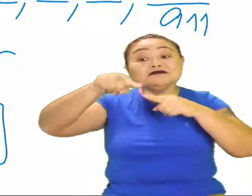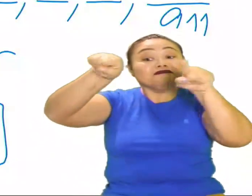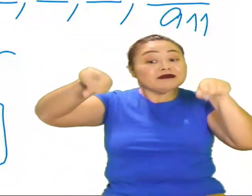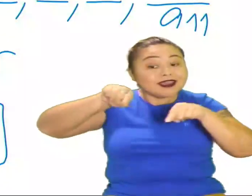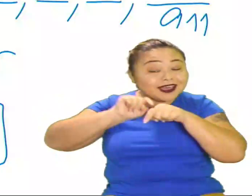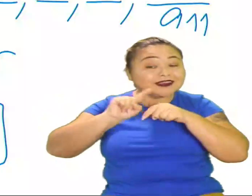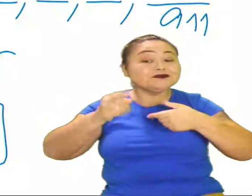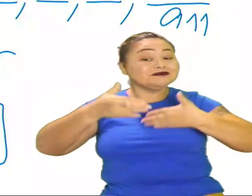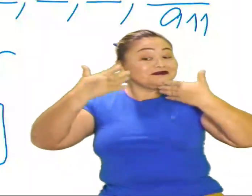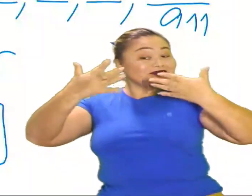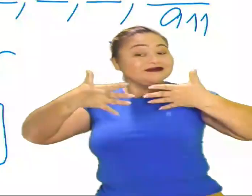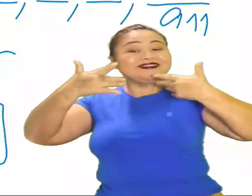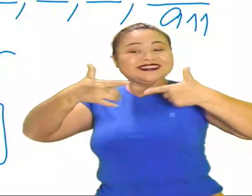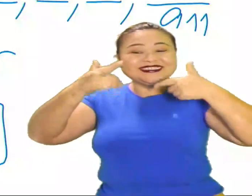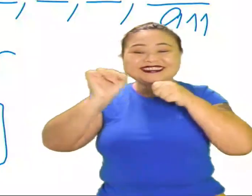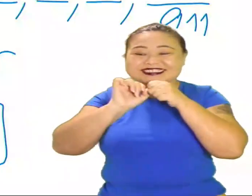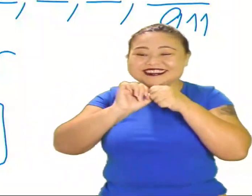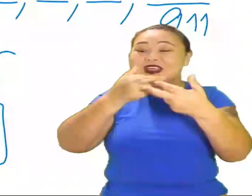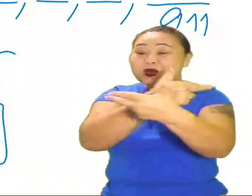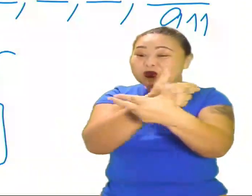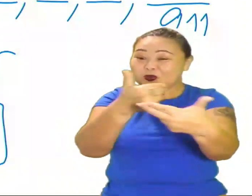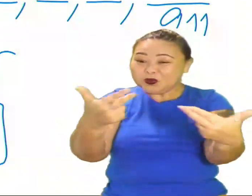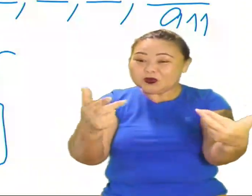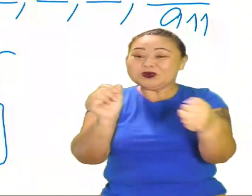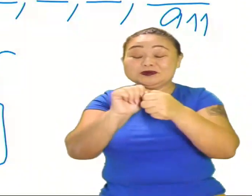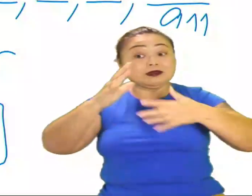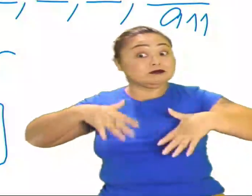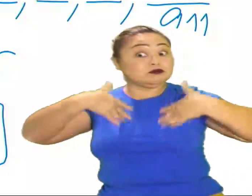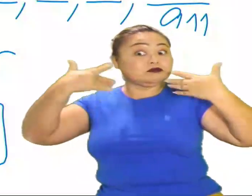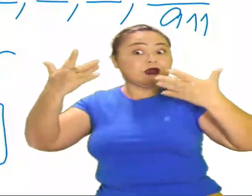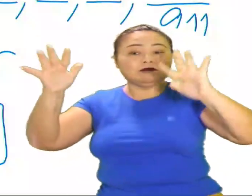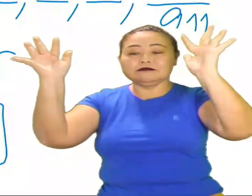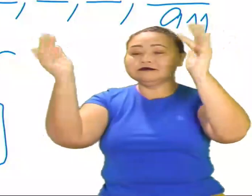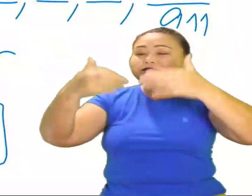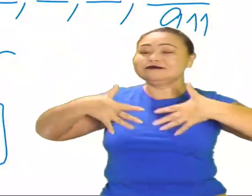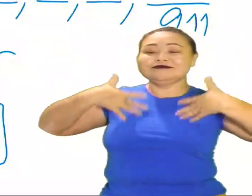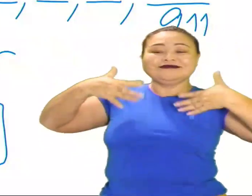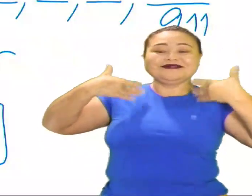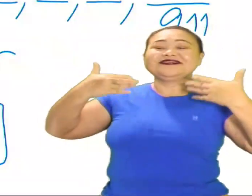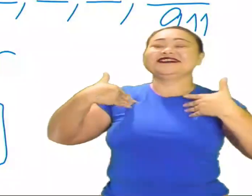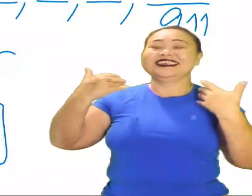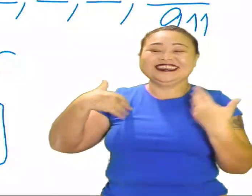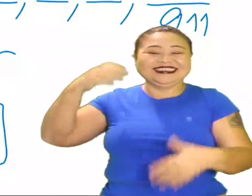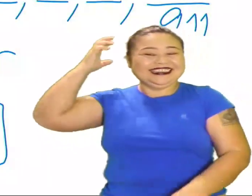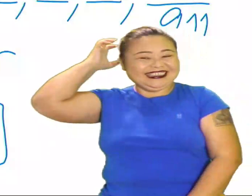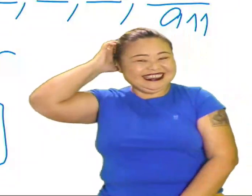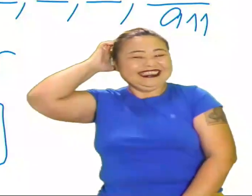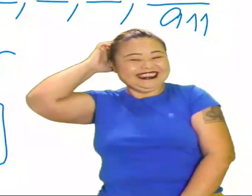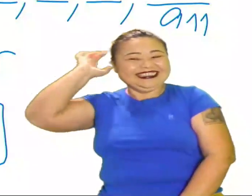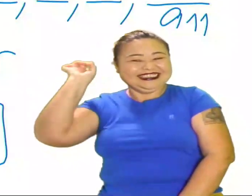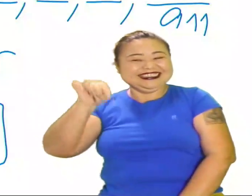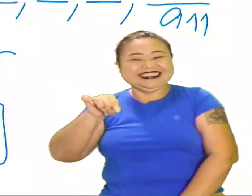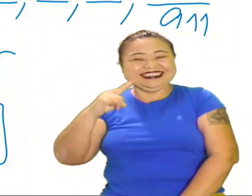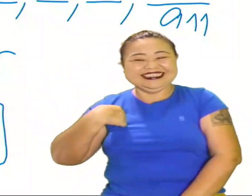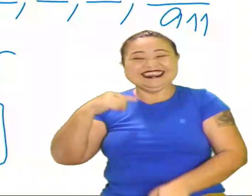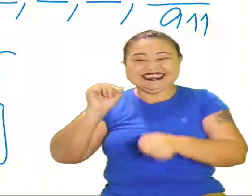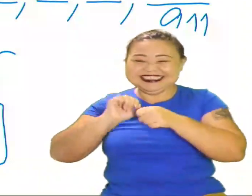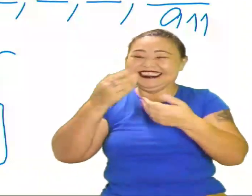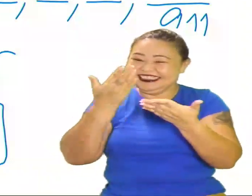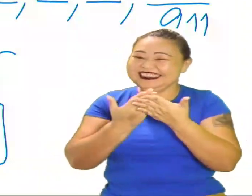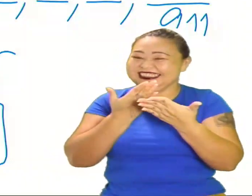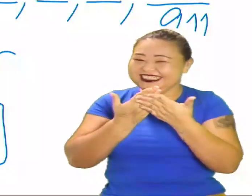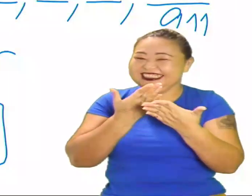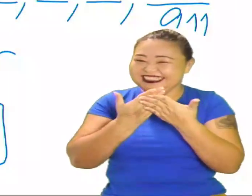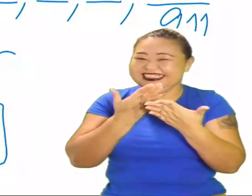aqui dando aula, né? Coisa boa é fazer com entusiasmo, com alegria. A professora Aldelina demonstra aí também muita alegria nas aulas,